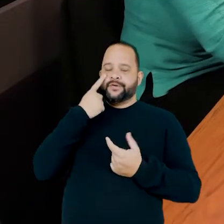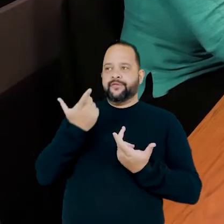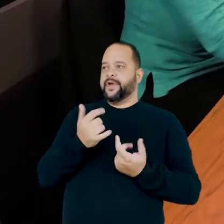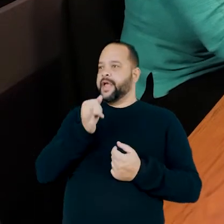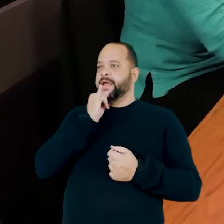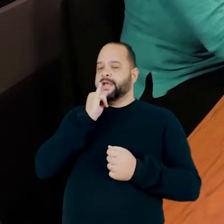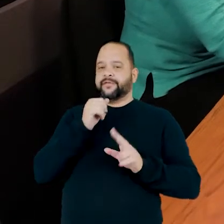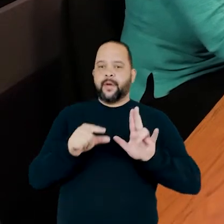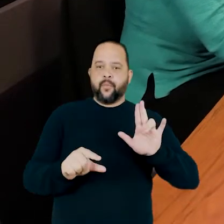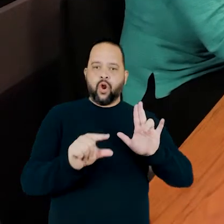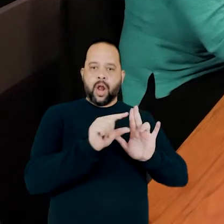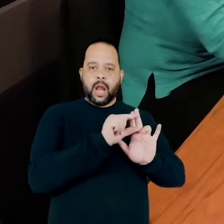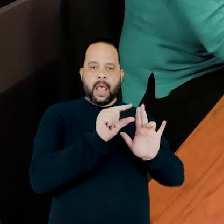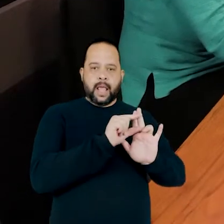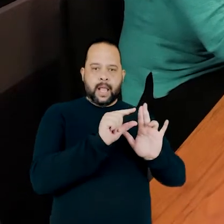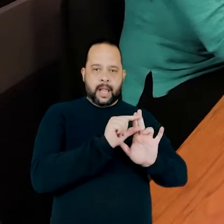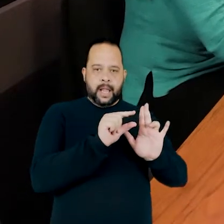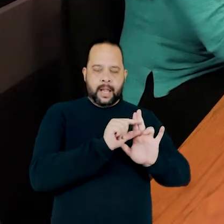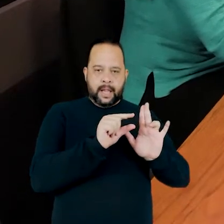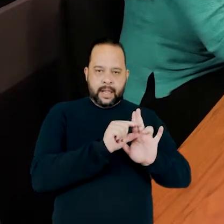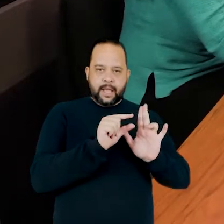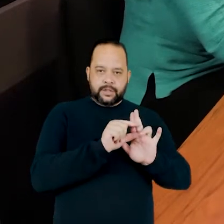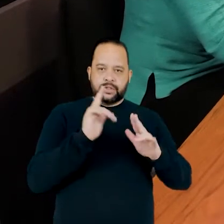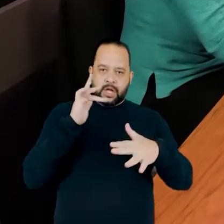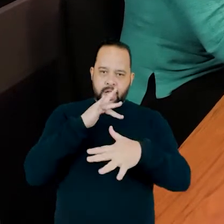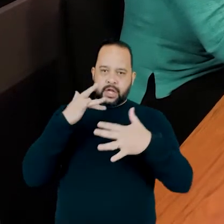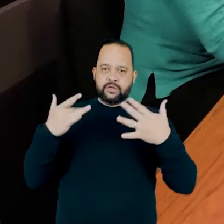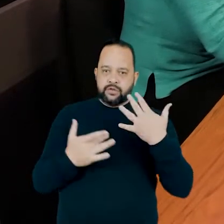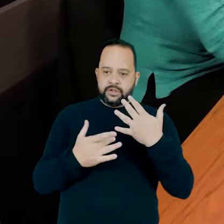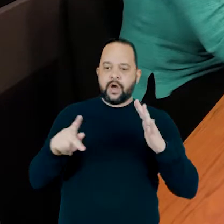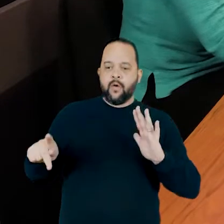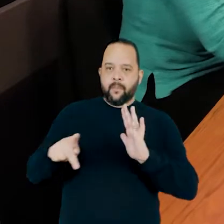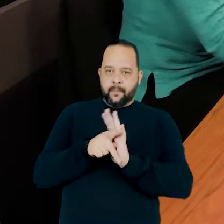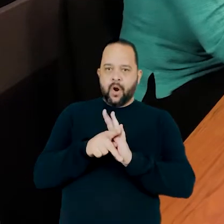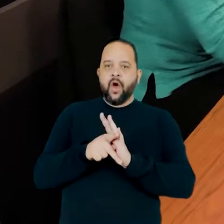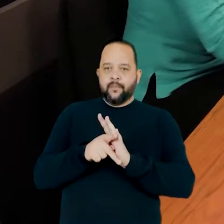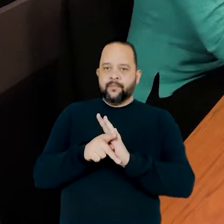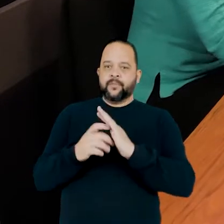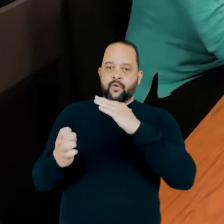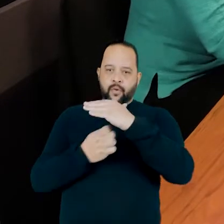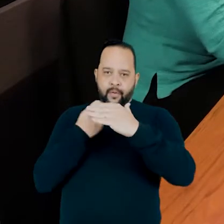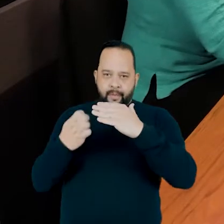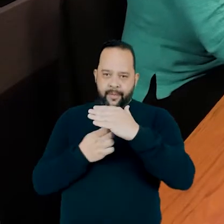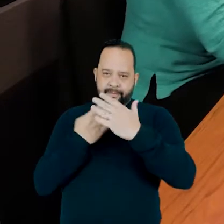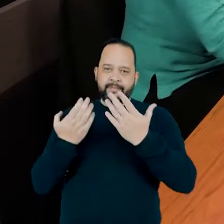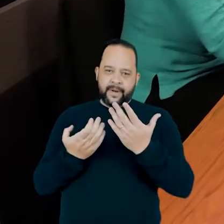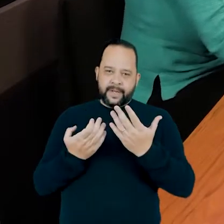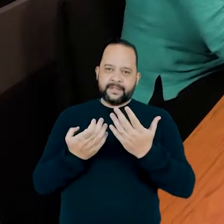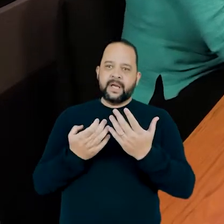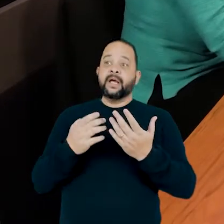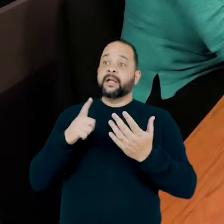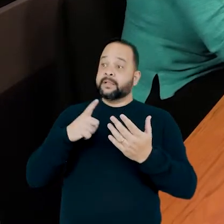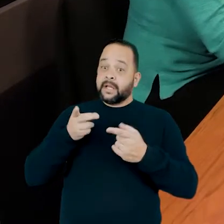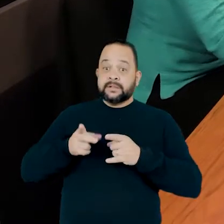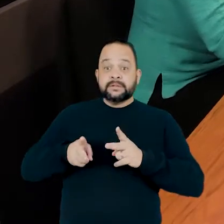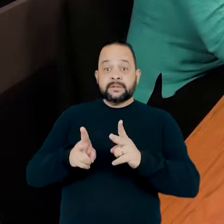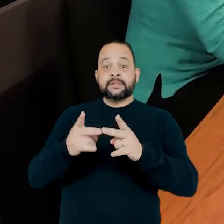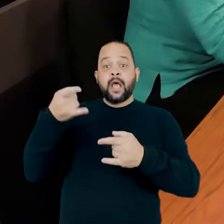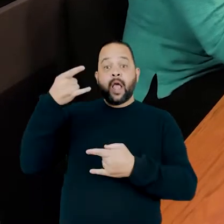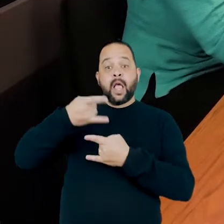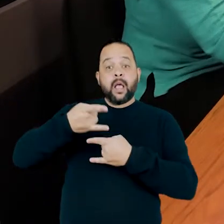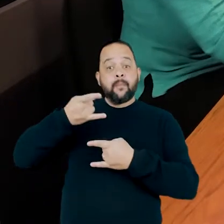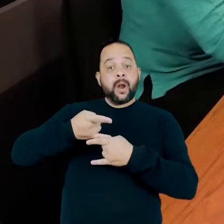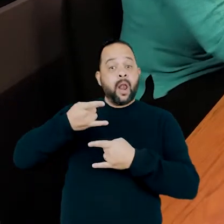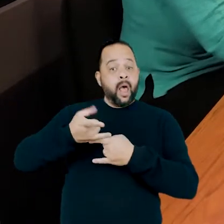como o LinkedIn, por exemplo, que é uma rede corporativa, faz lives o tempo todo, né? O tempo todo tem uma